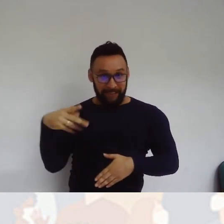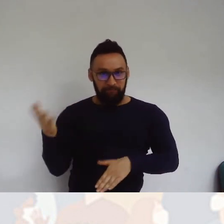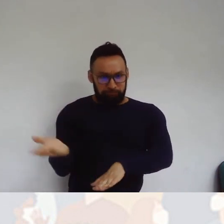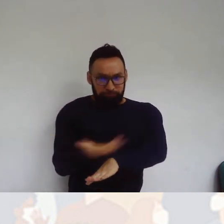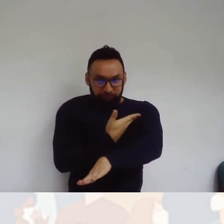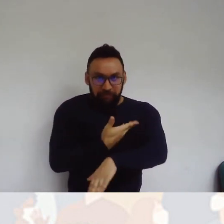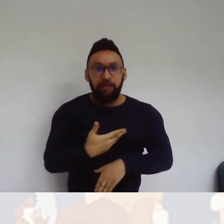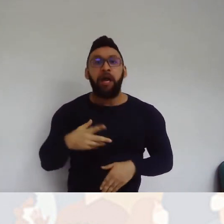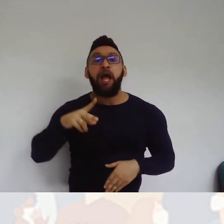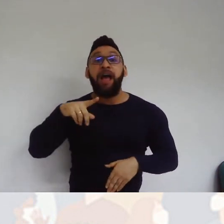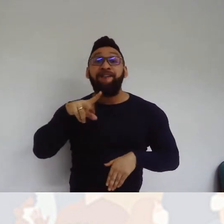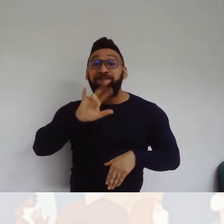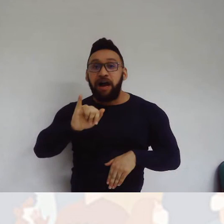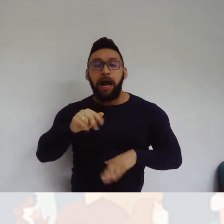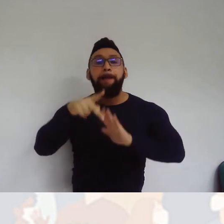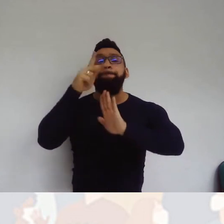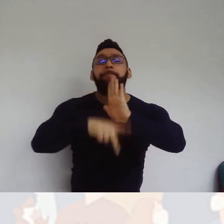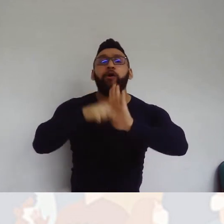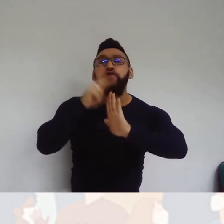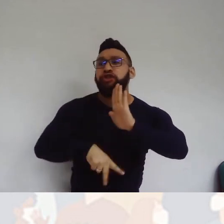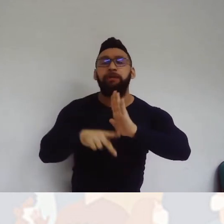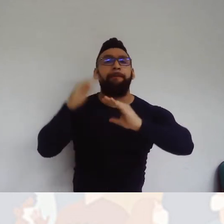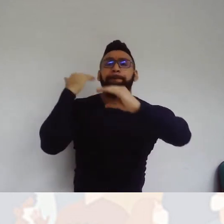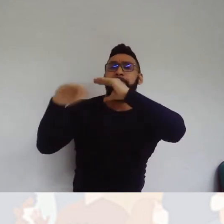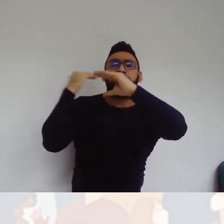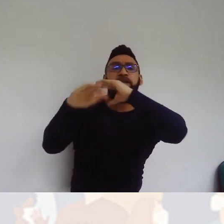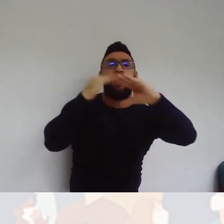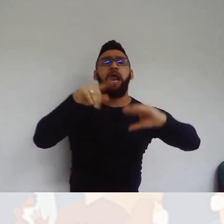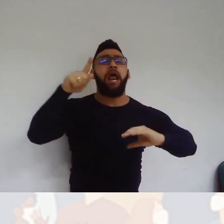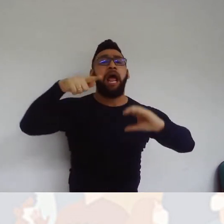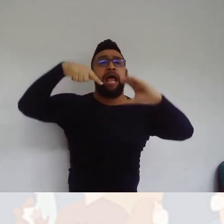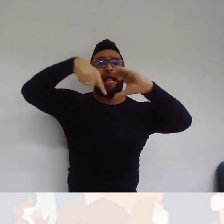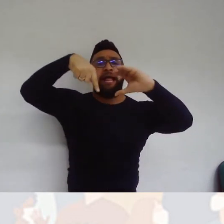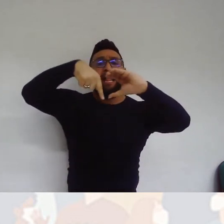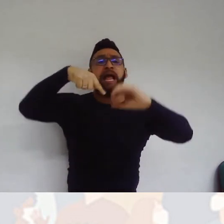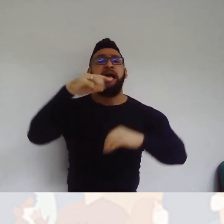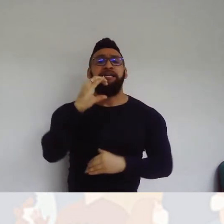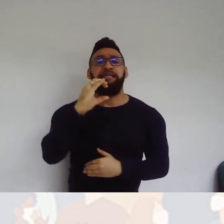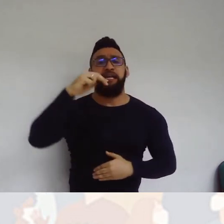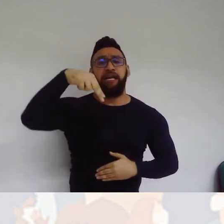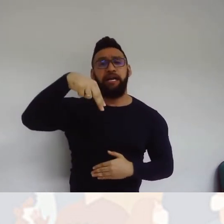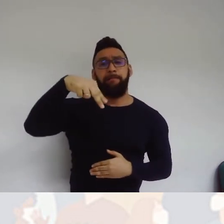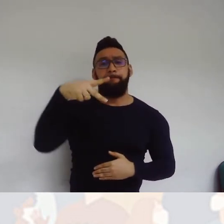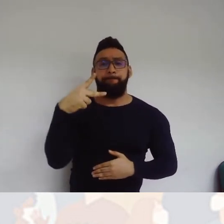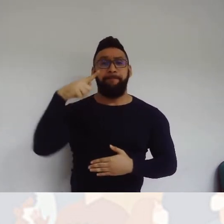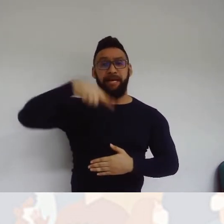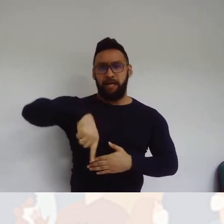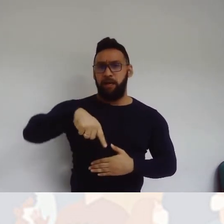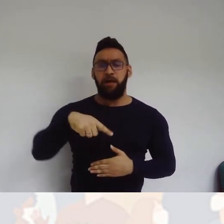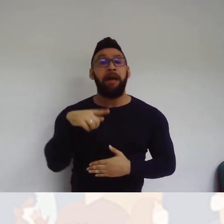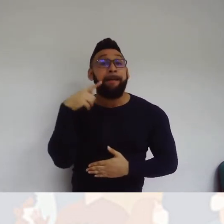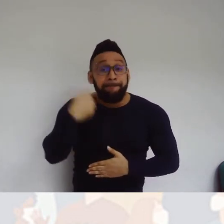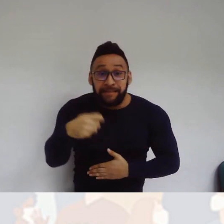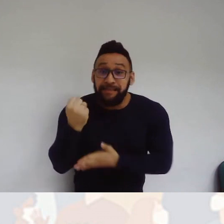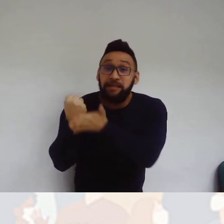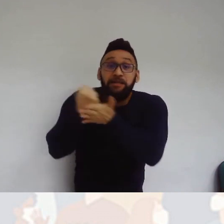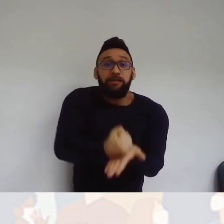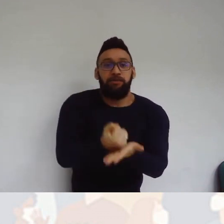enviar projetos para o CNPq. Nós não podemos fazer pesquisa sem apoio.